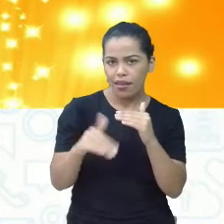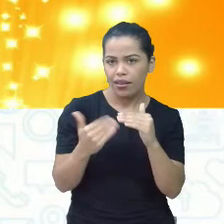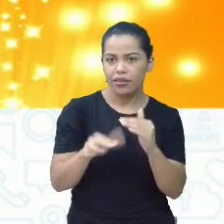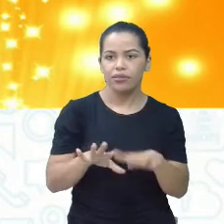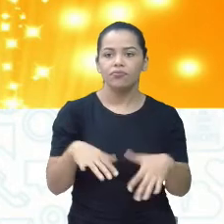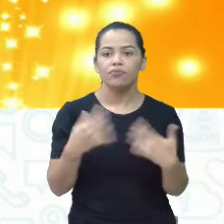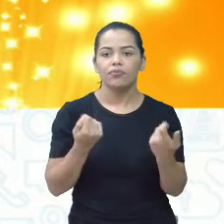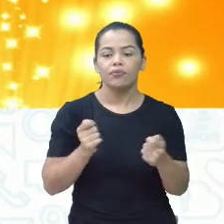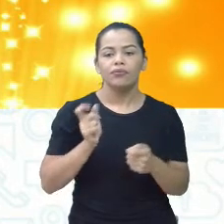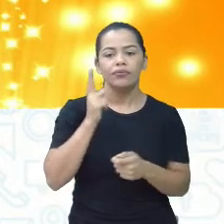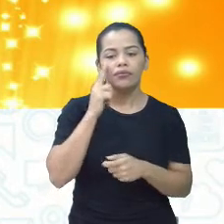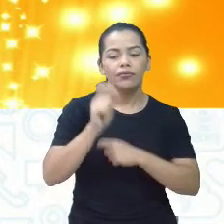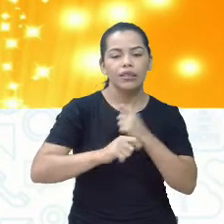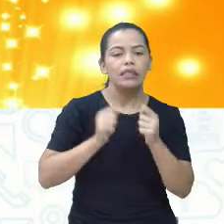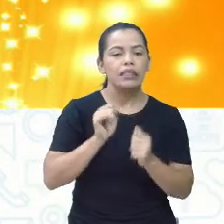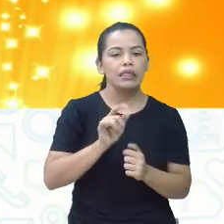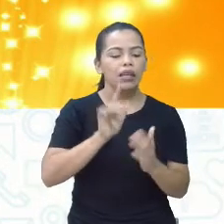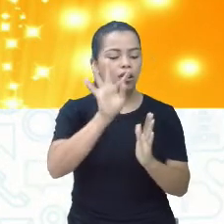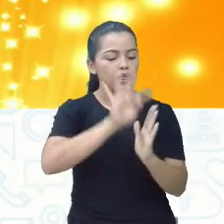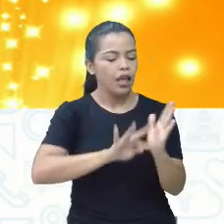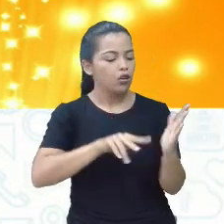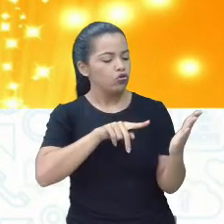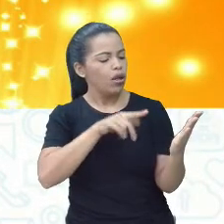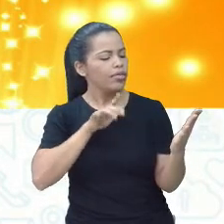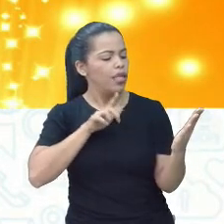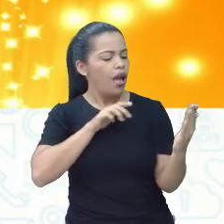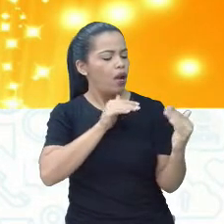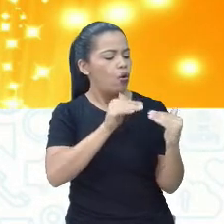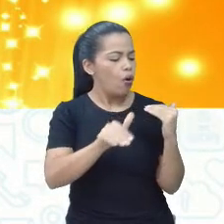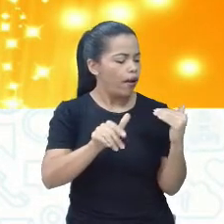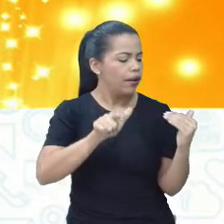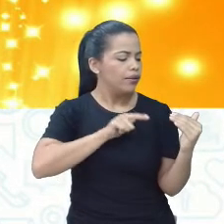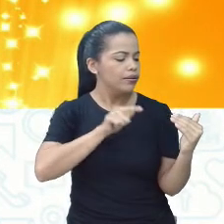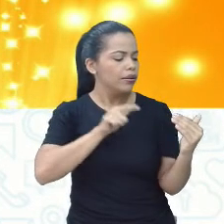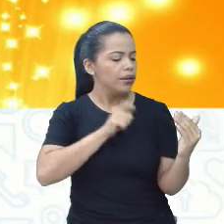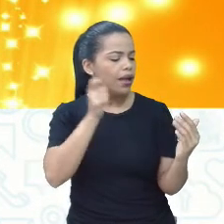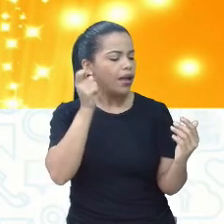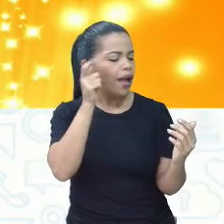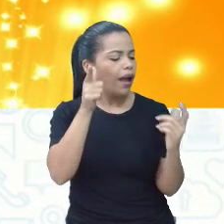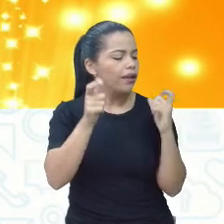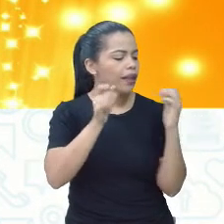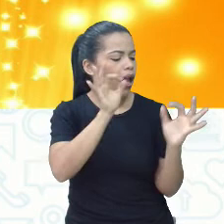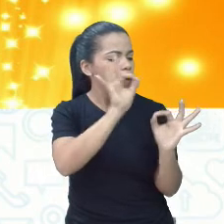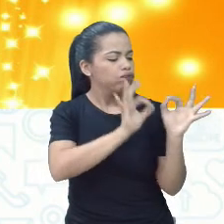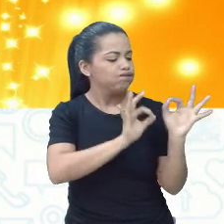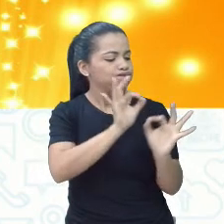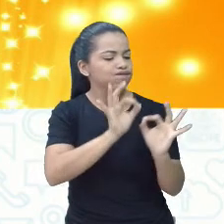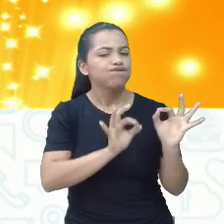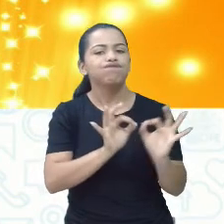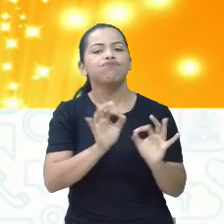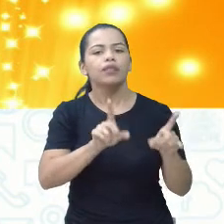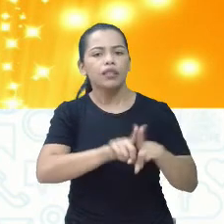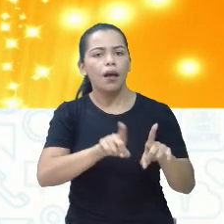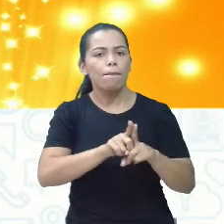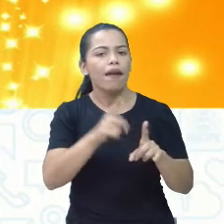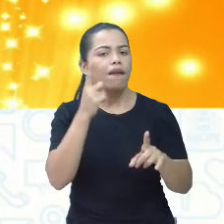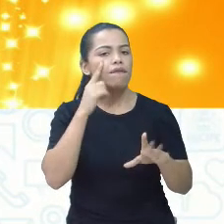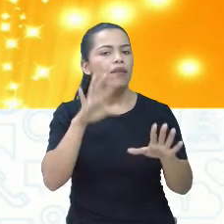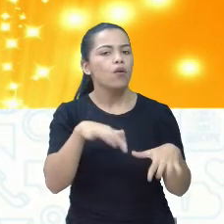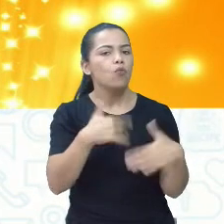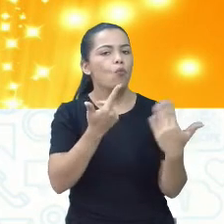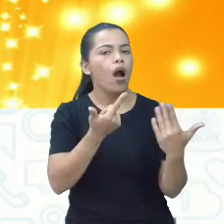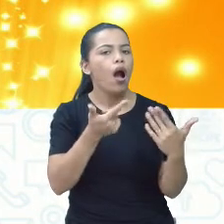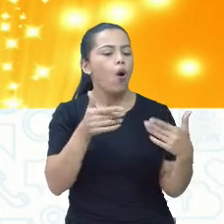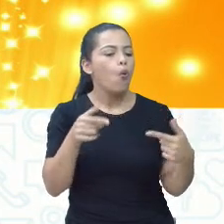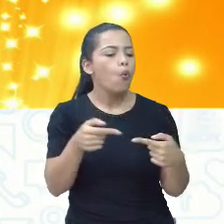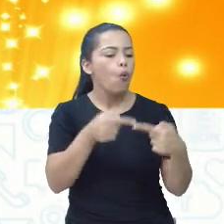se o texto possui coerência, coesão, ou seja, saber se as ideias estão organizadas. Também conferir os elementos conectivos